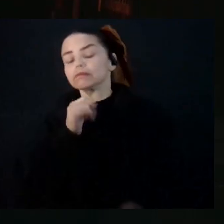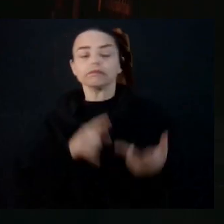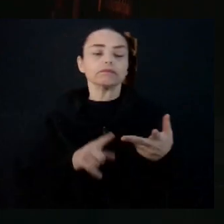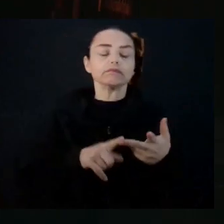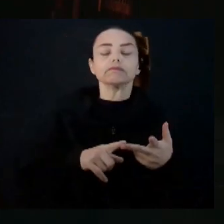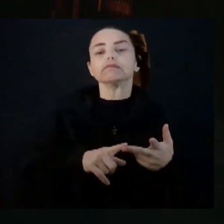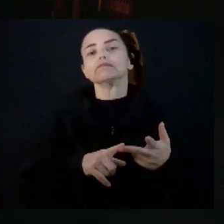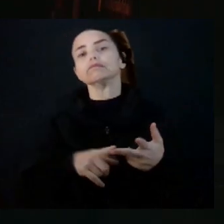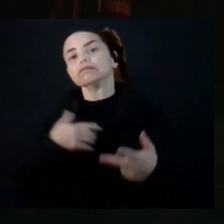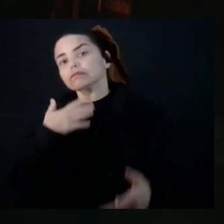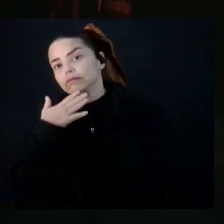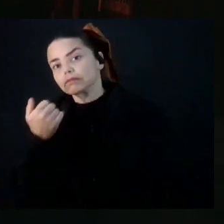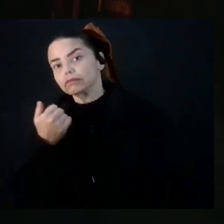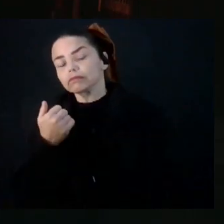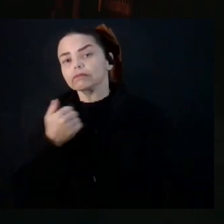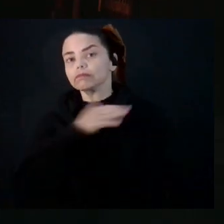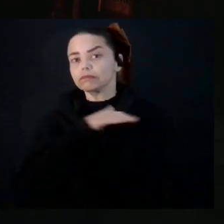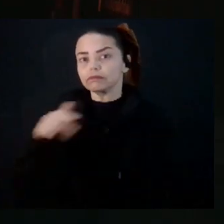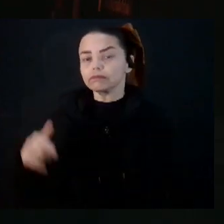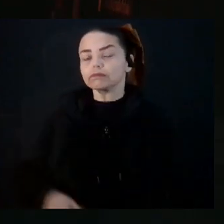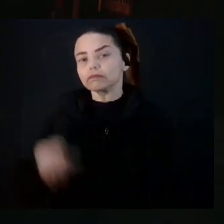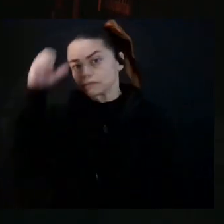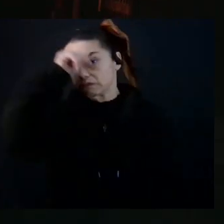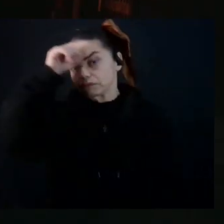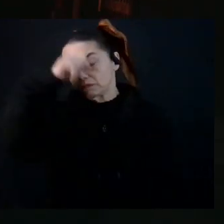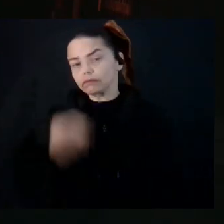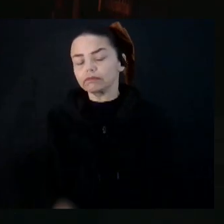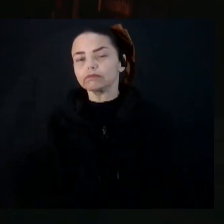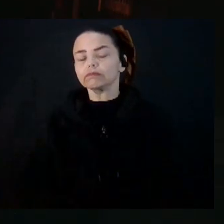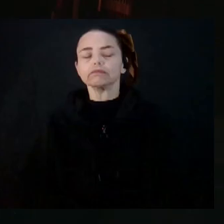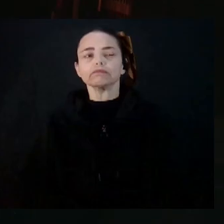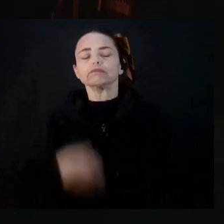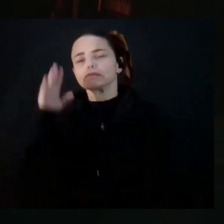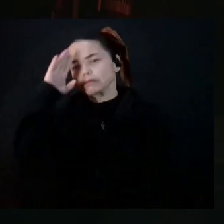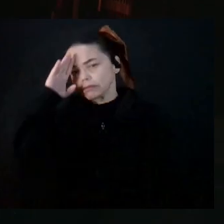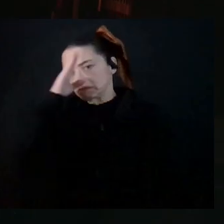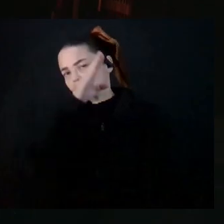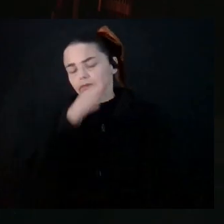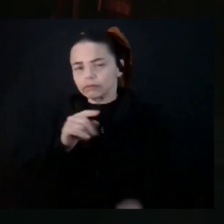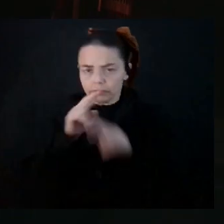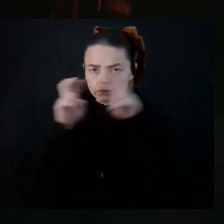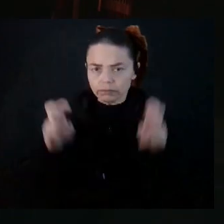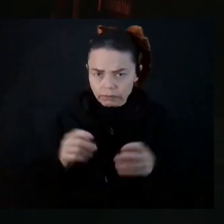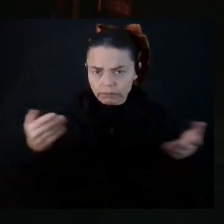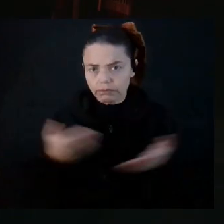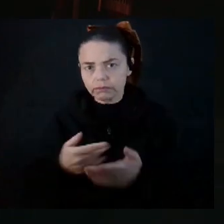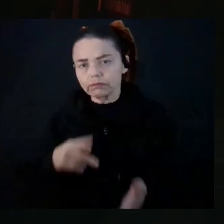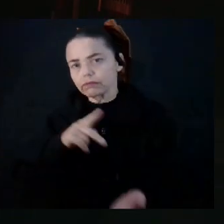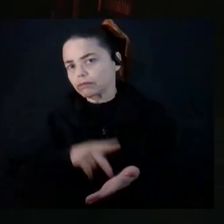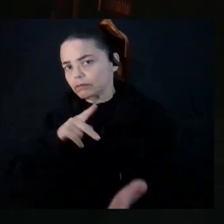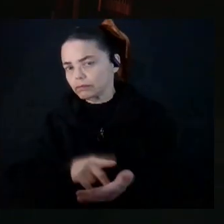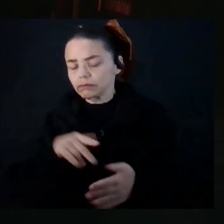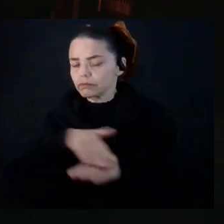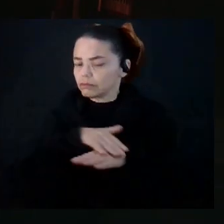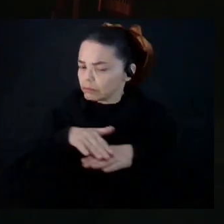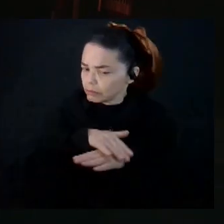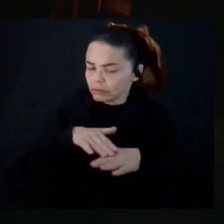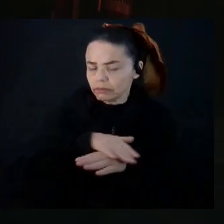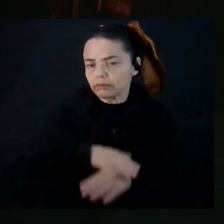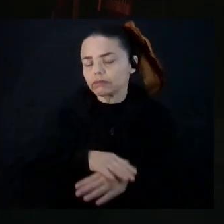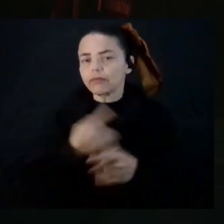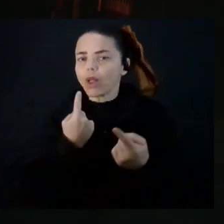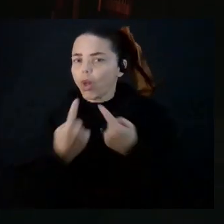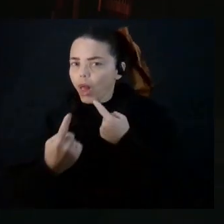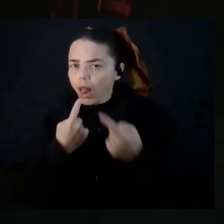gente aprendeu hoje aqui no programa, que o ponto-chave dessa conversa de hoje é realmente a conversa, é o diálogo. A gente